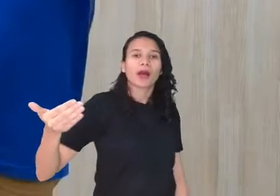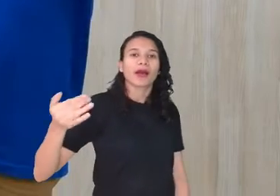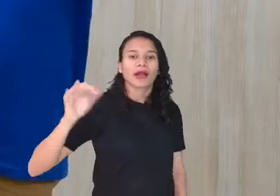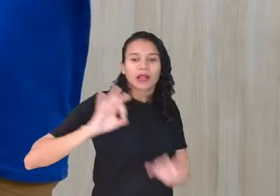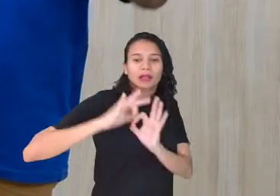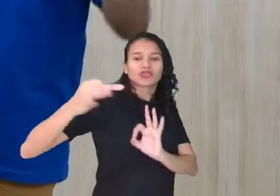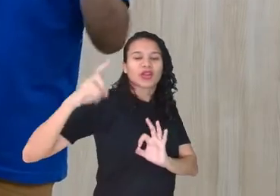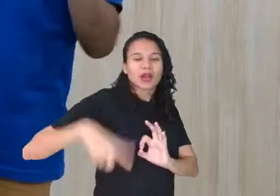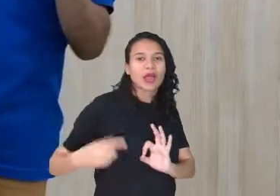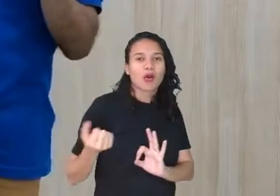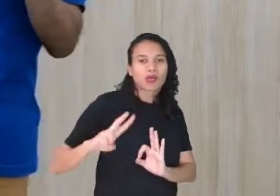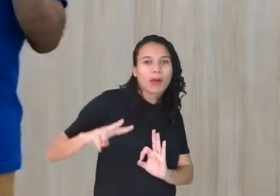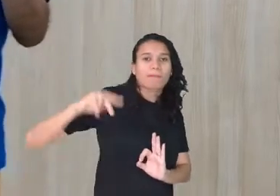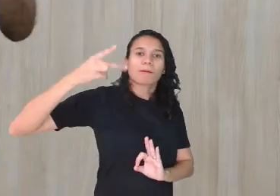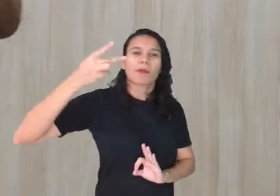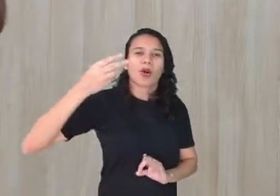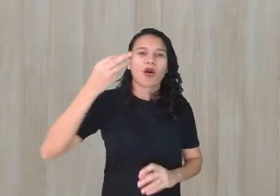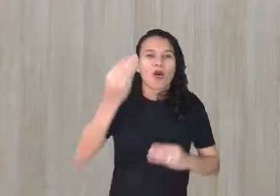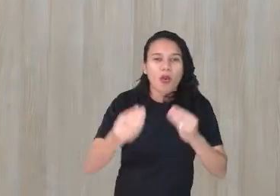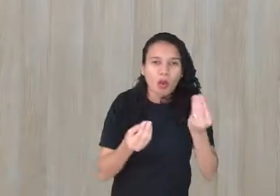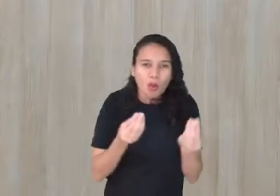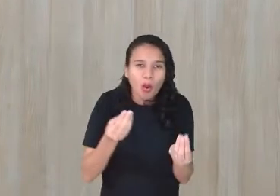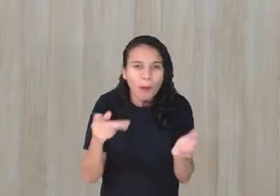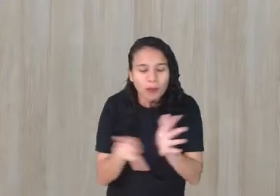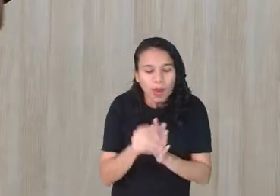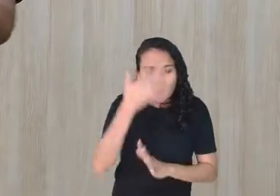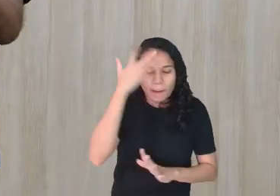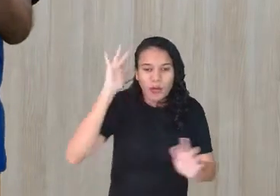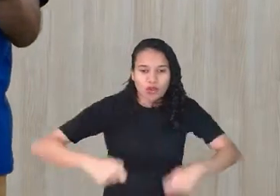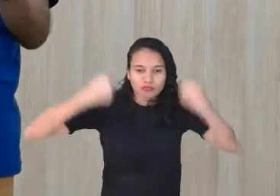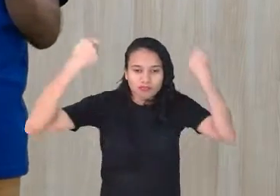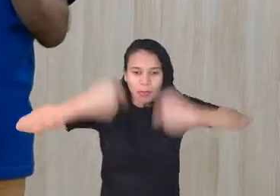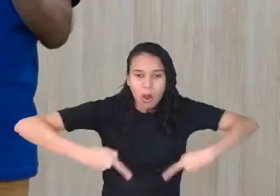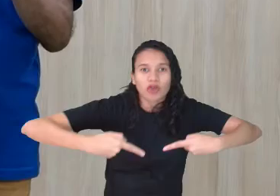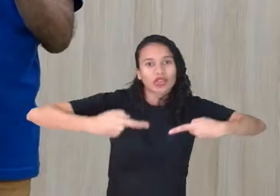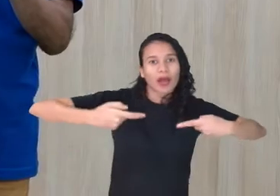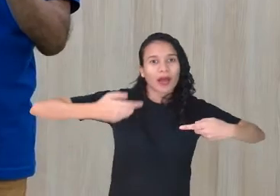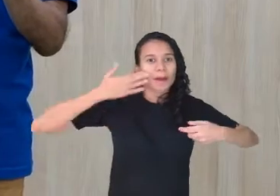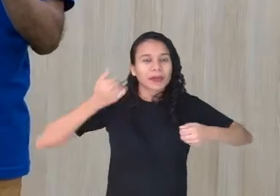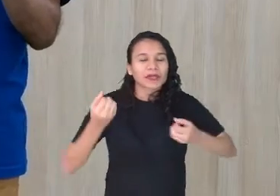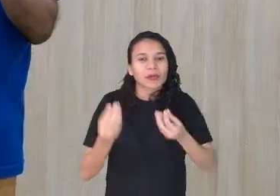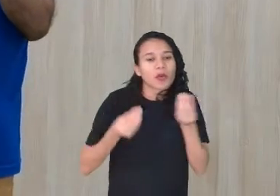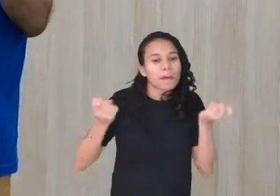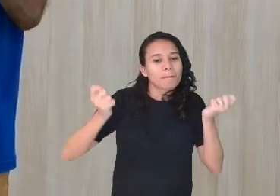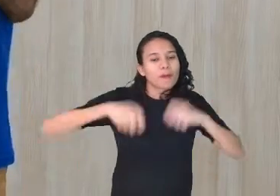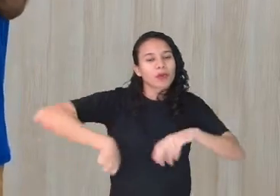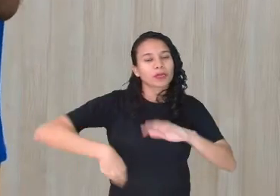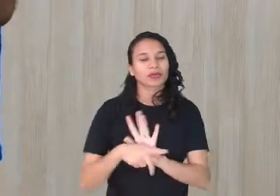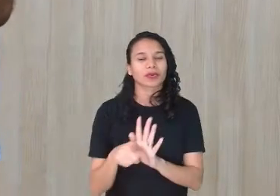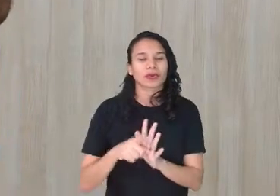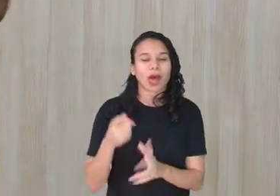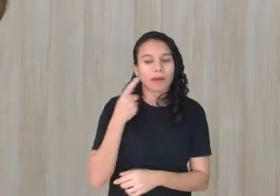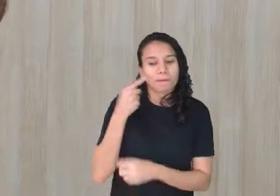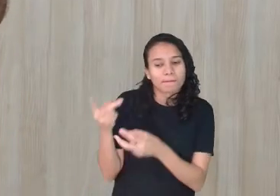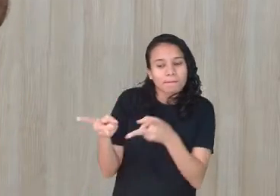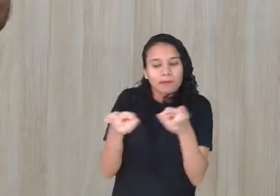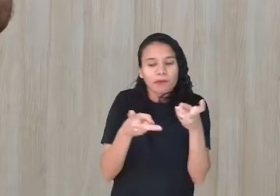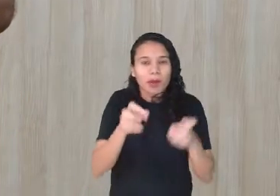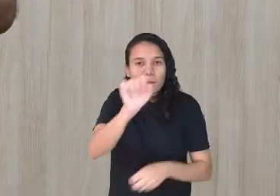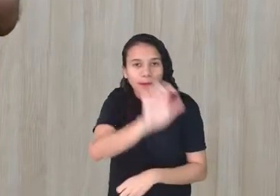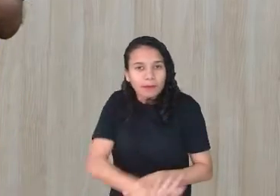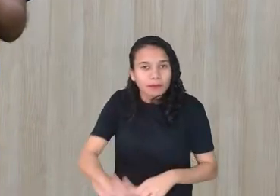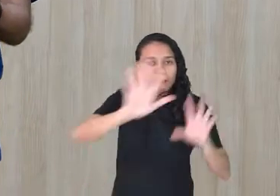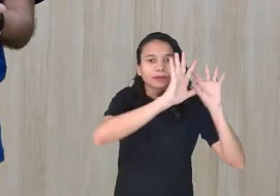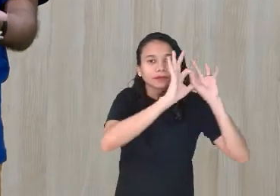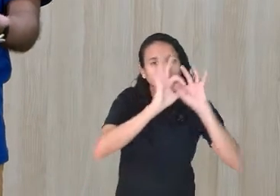bem maior. Então, eles fazem essa casa de aposta, essa parte, ele faz isso, essas possibilidades, contando que o time que